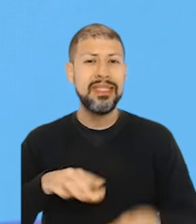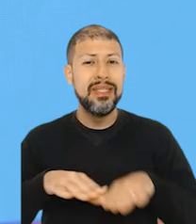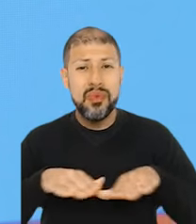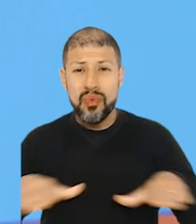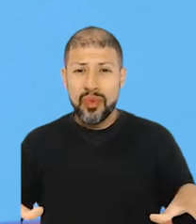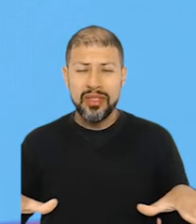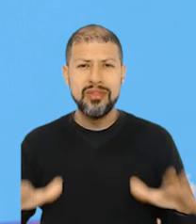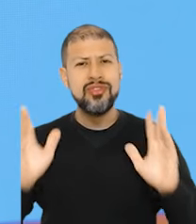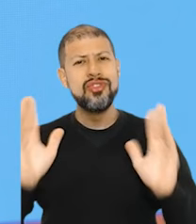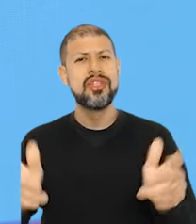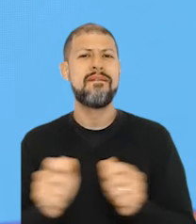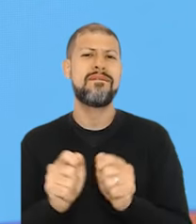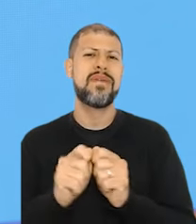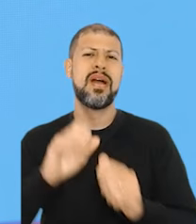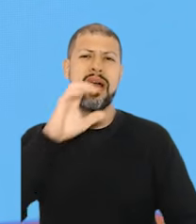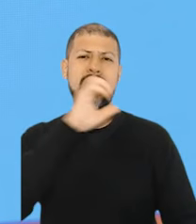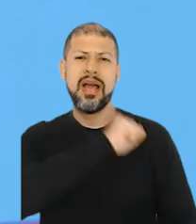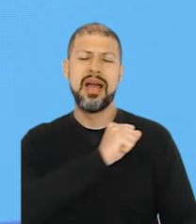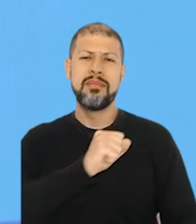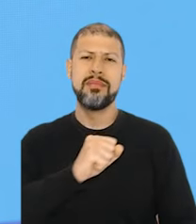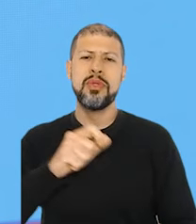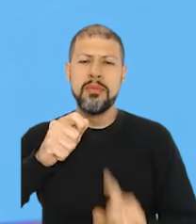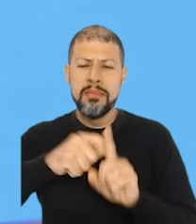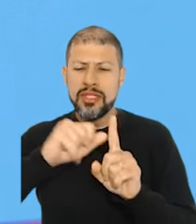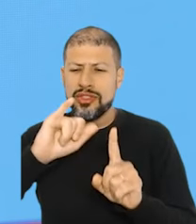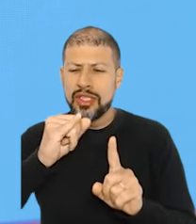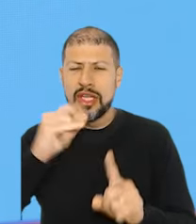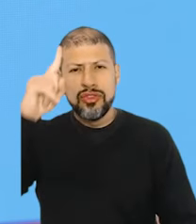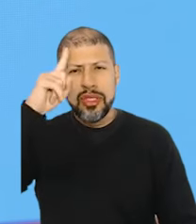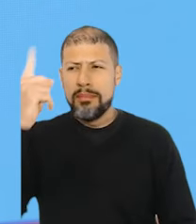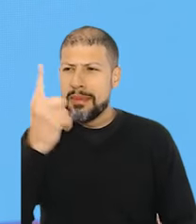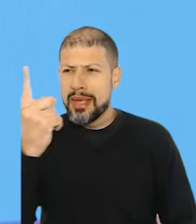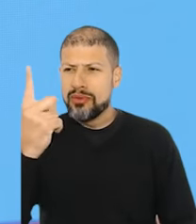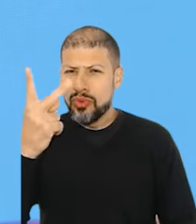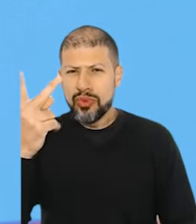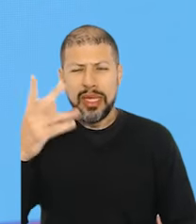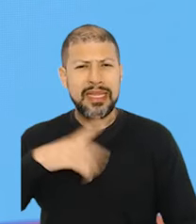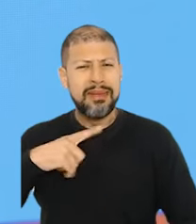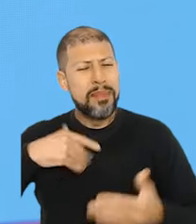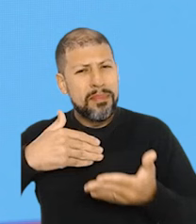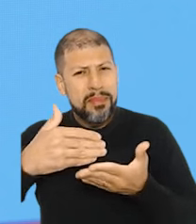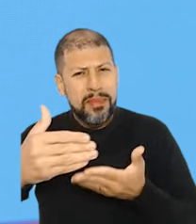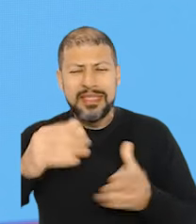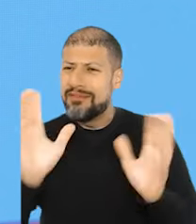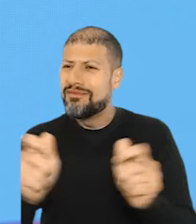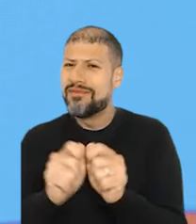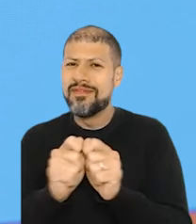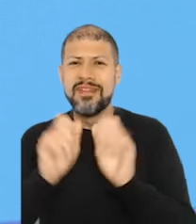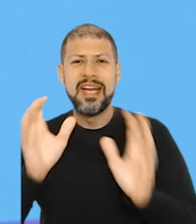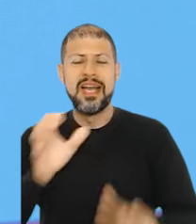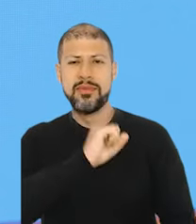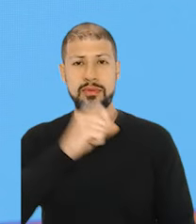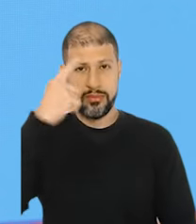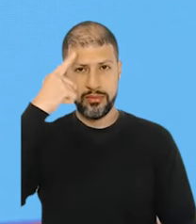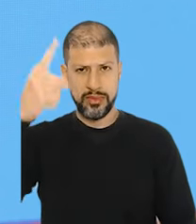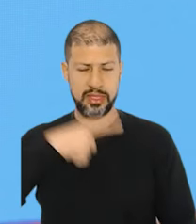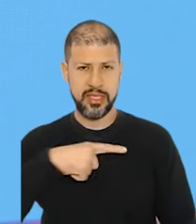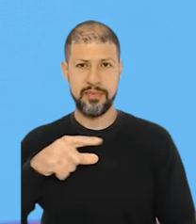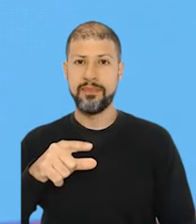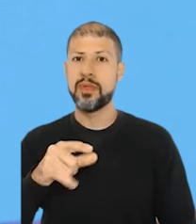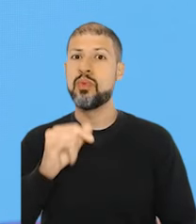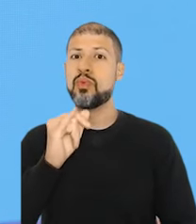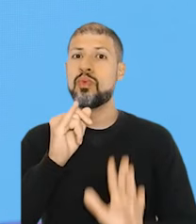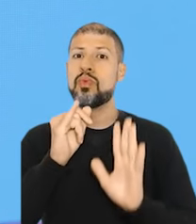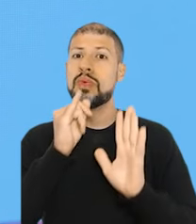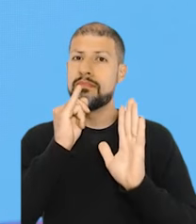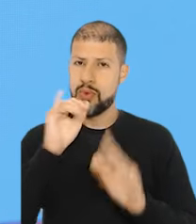tranquila já faça logo no começo do ano nos inícios das no início da das suas atividades sabe por quê Vamos pensar aquele exemplo do faturamento